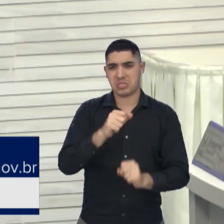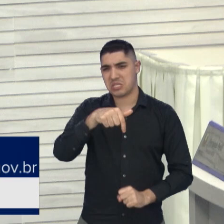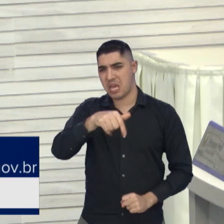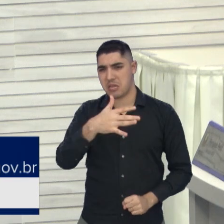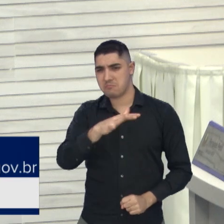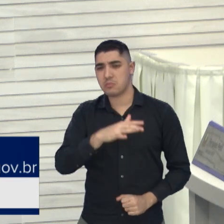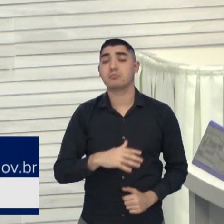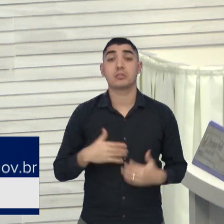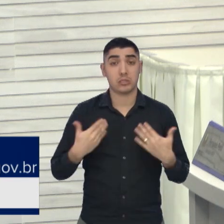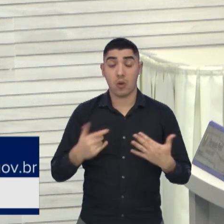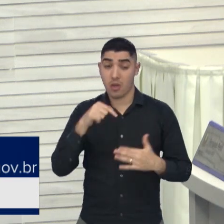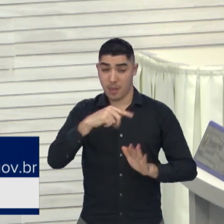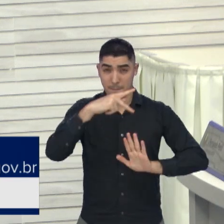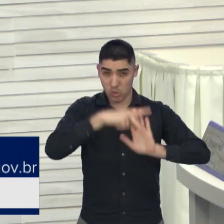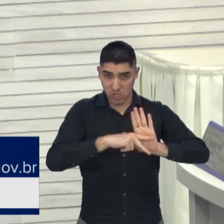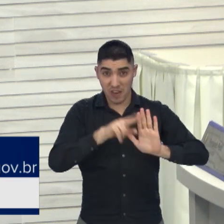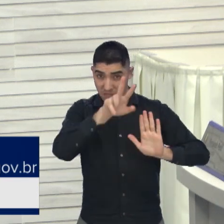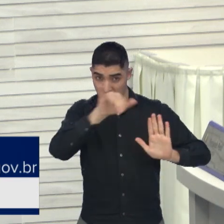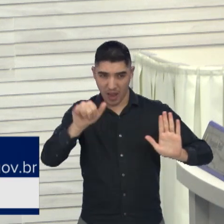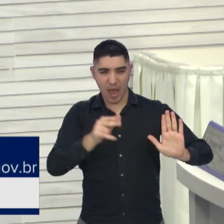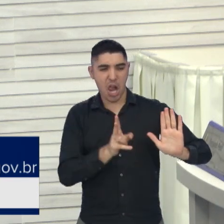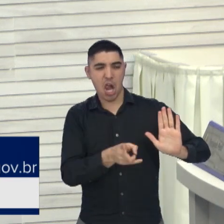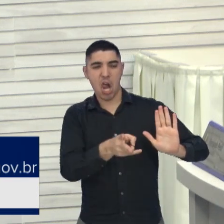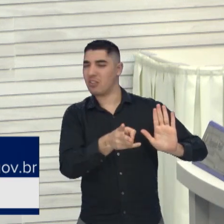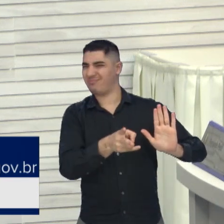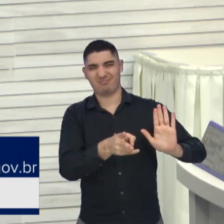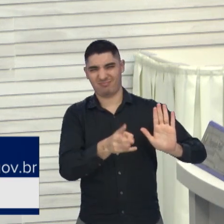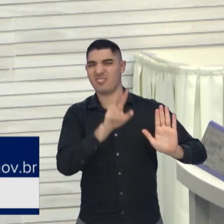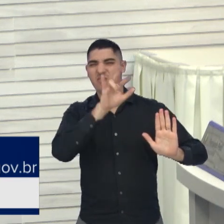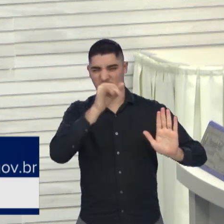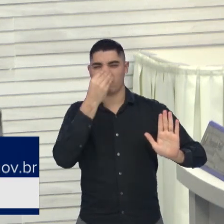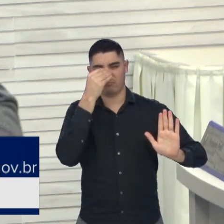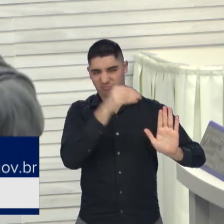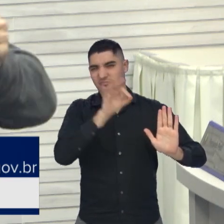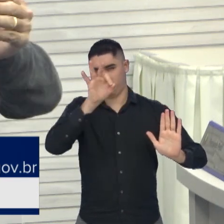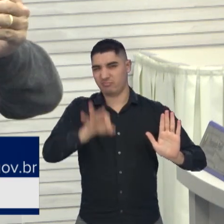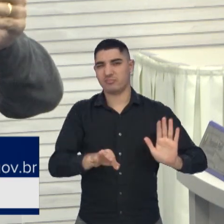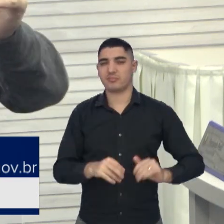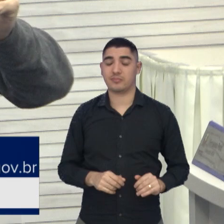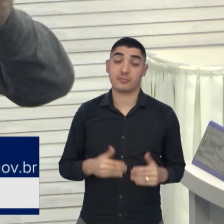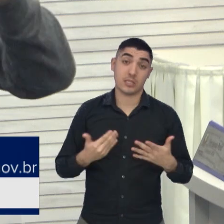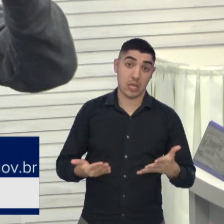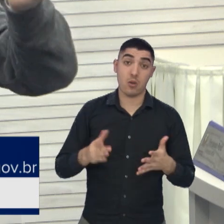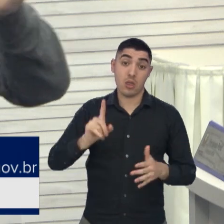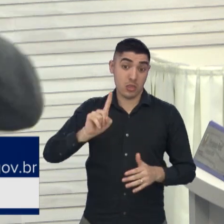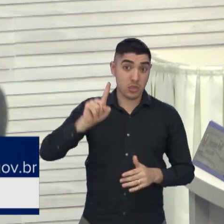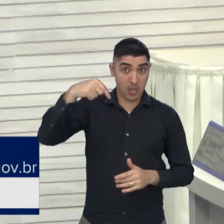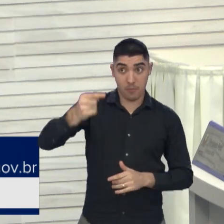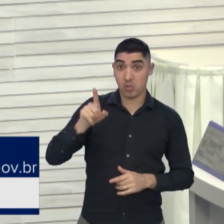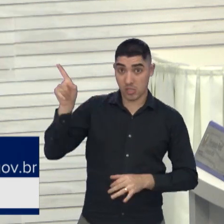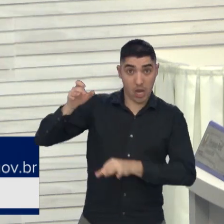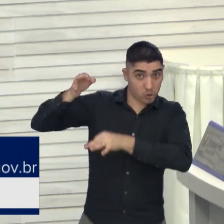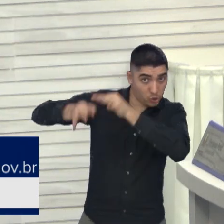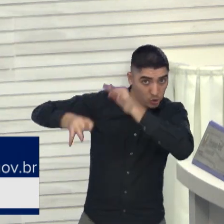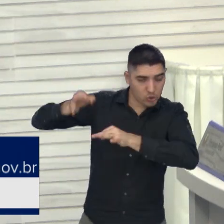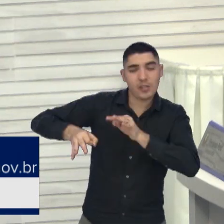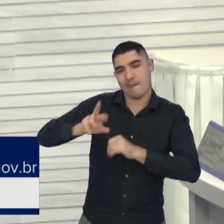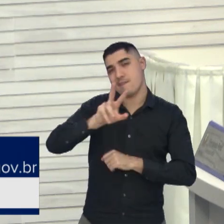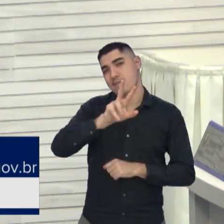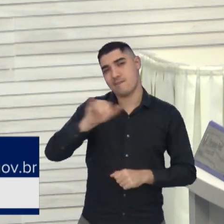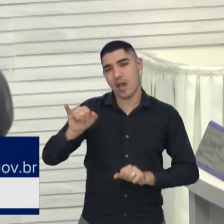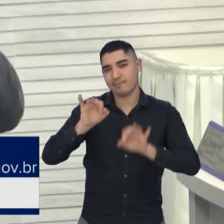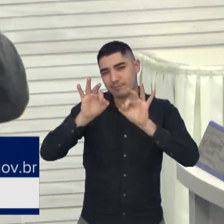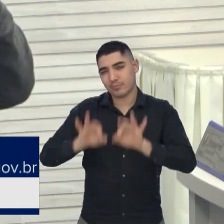acredito que seja um projeto que não vai ter uma vida muito longa, E aí após, todo esse processo, a justiça novamente, que a gente possa ter